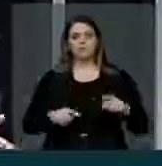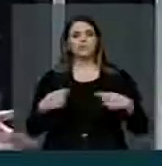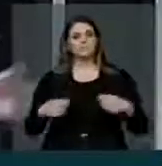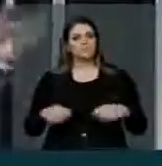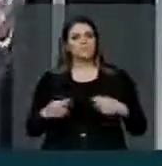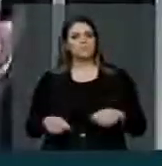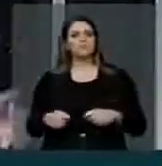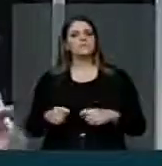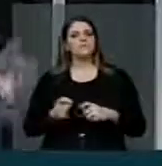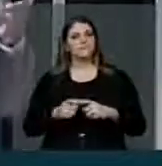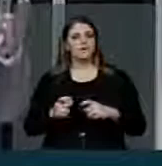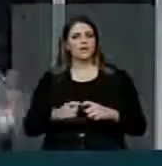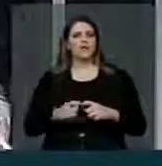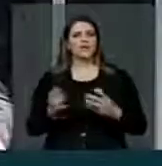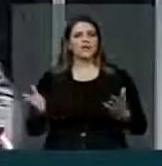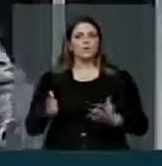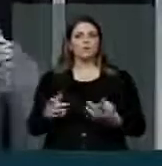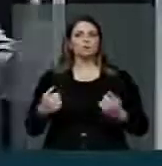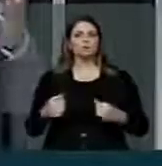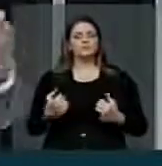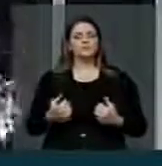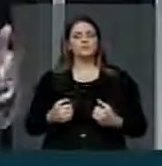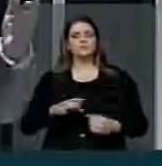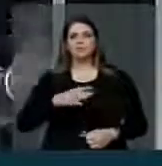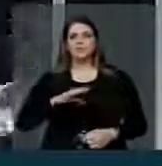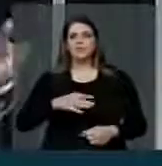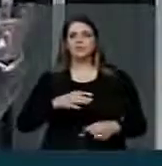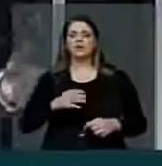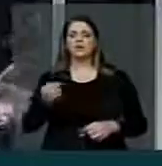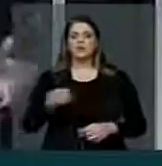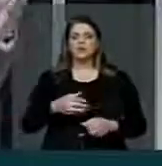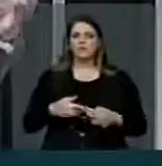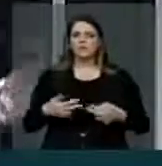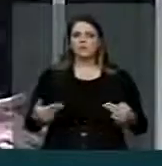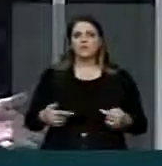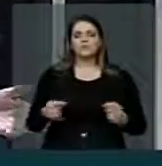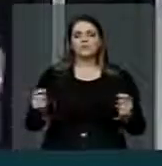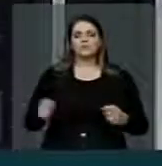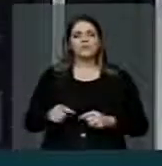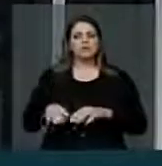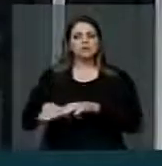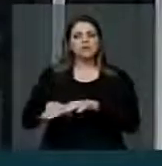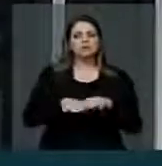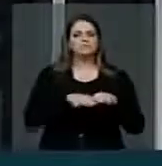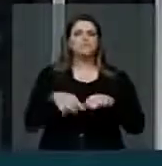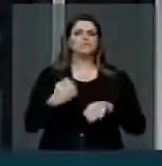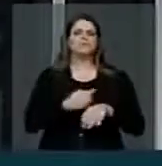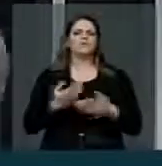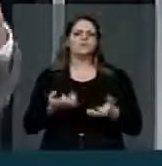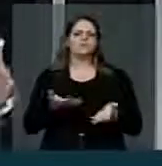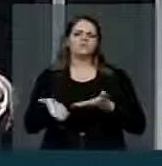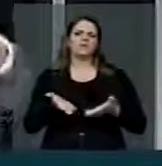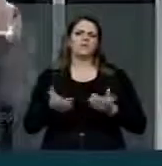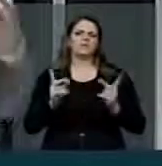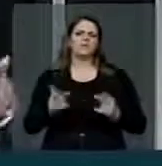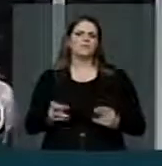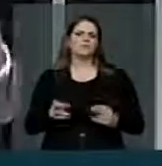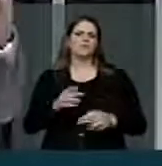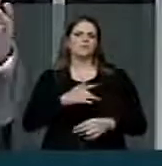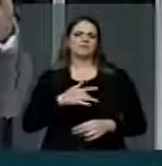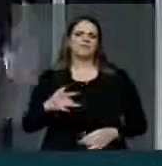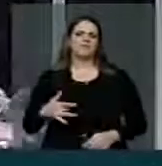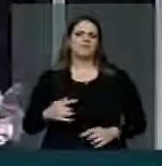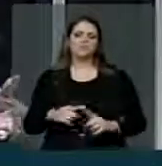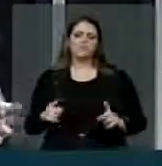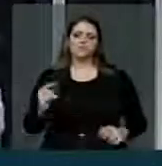brasileira hoje precisa de inovação para que a saúde pública tenha a universalidade que nós queremos. E para isso nós precisamos do